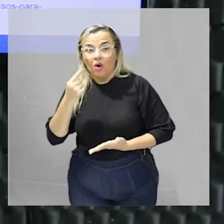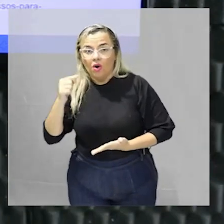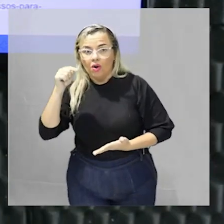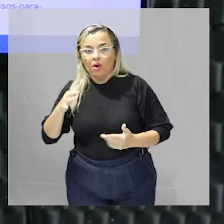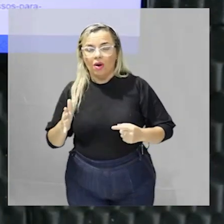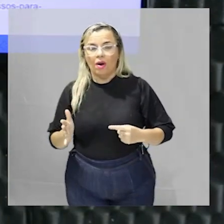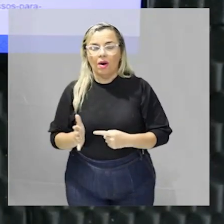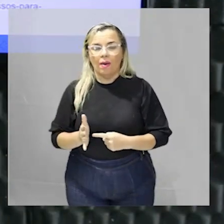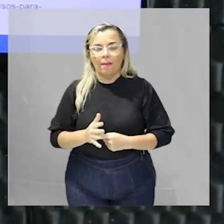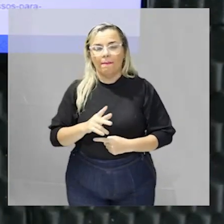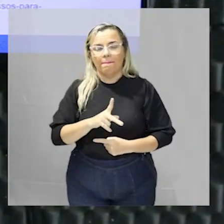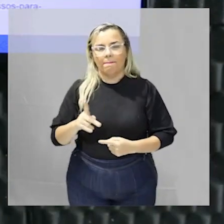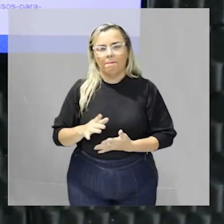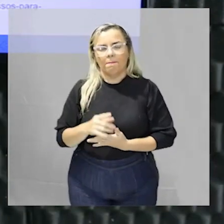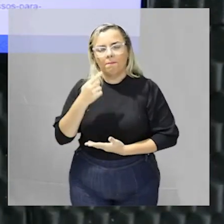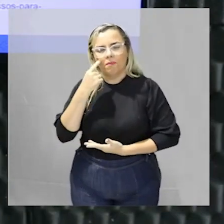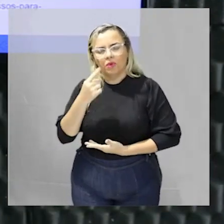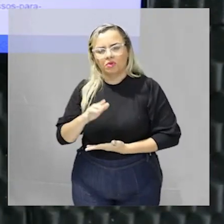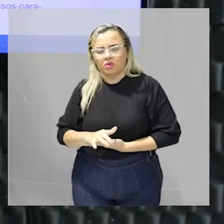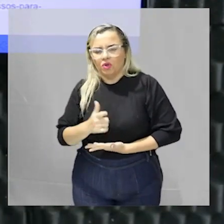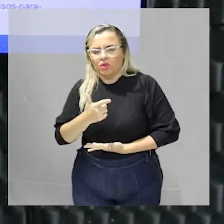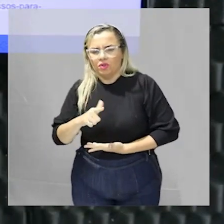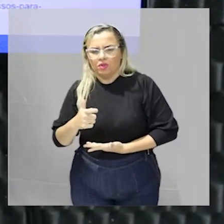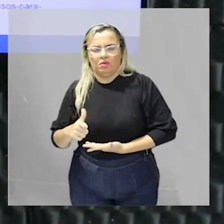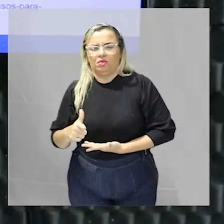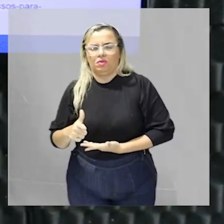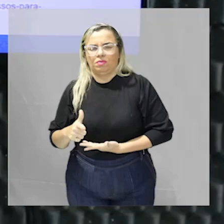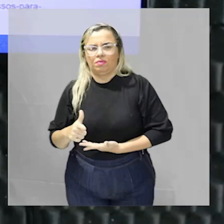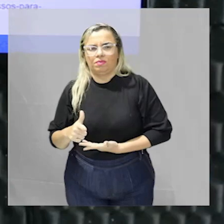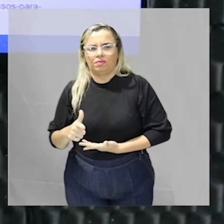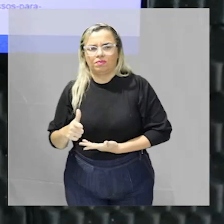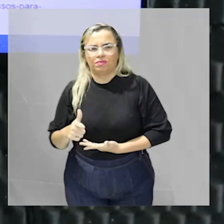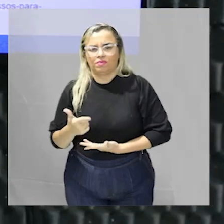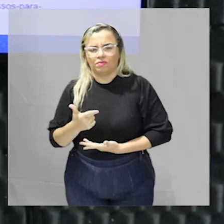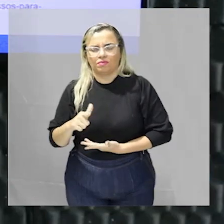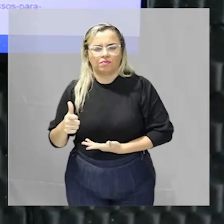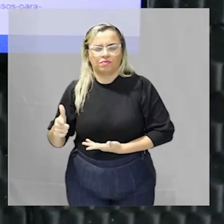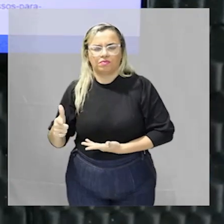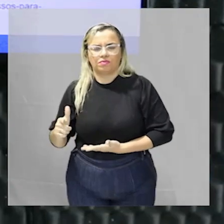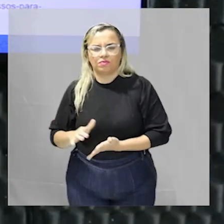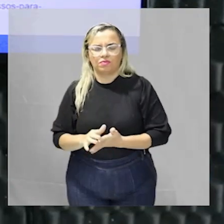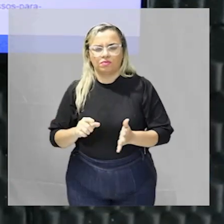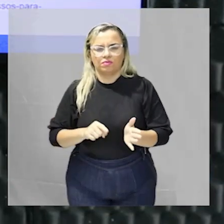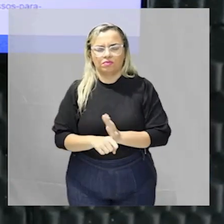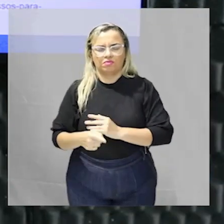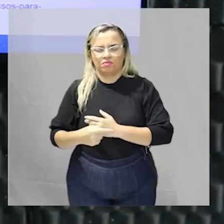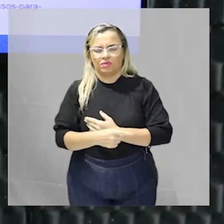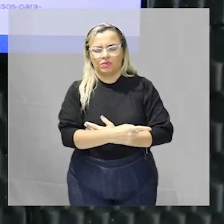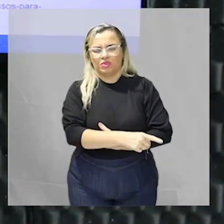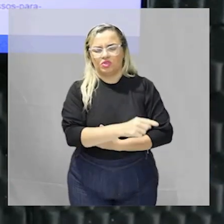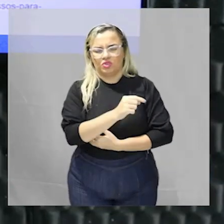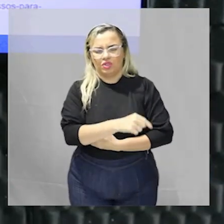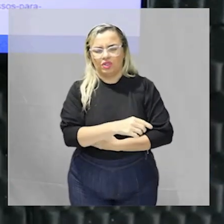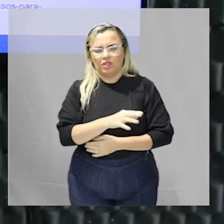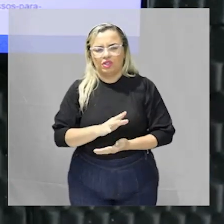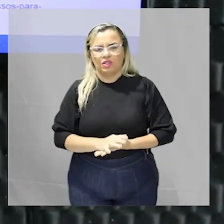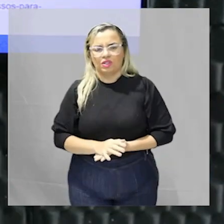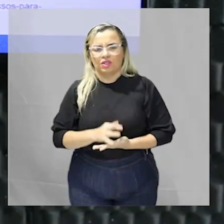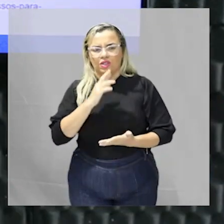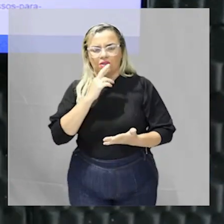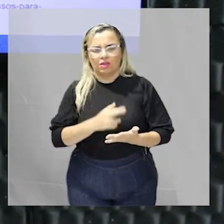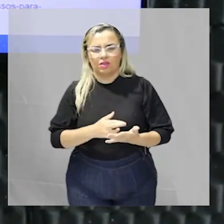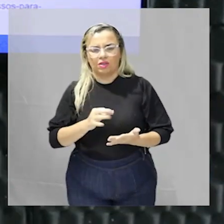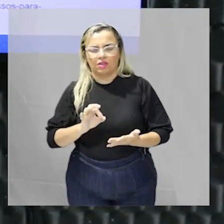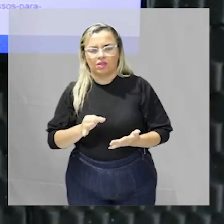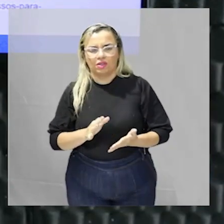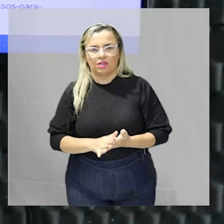não tem muito essa questão de questões muito distantes da resposta certa. Elas são muito pelo contrário,